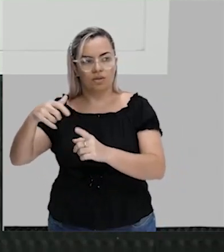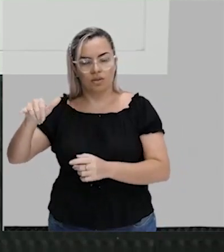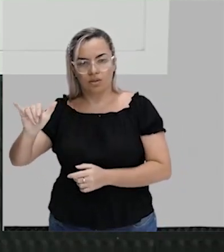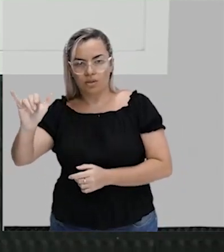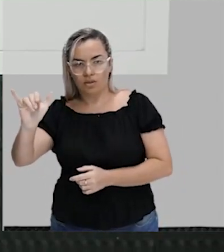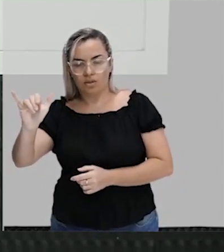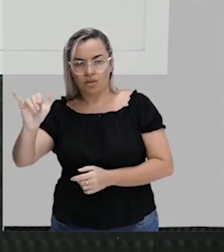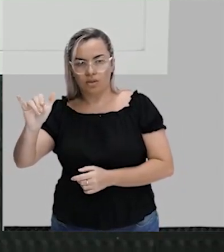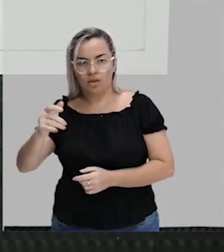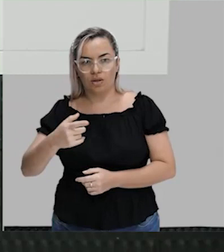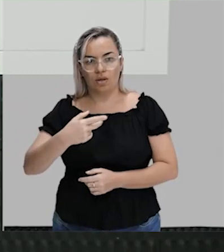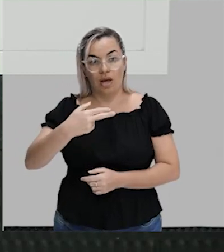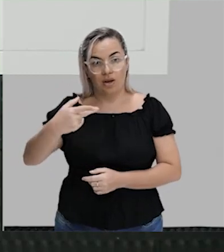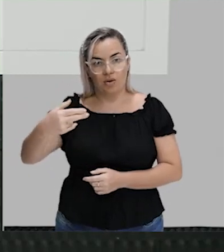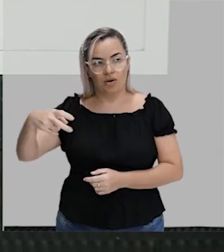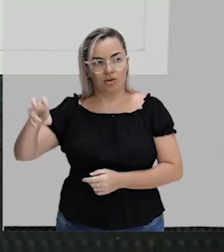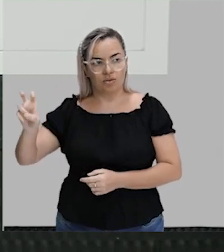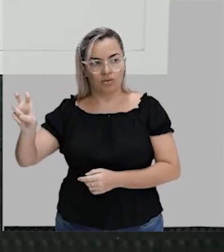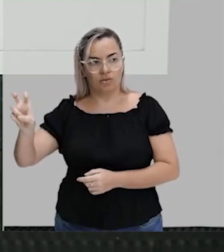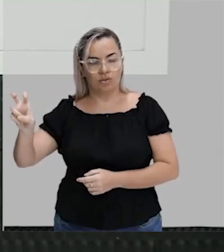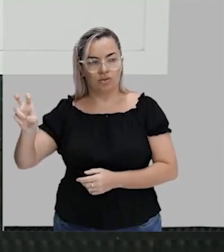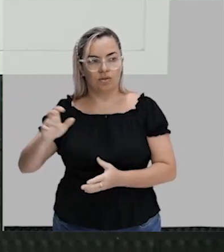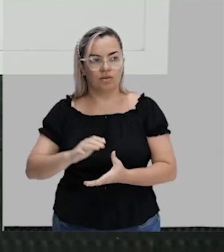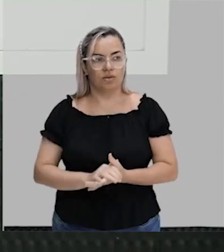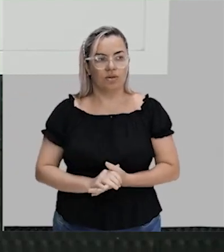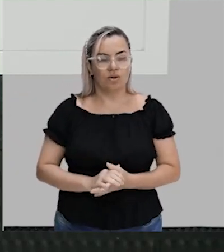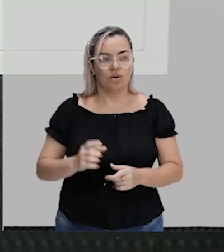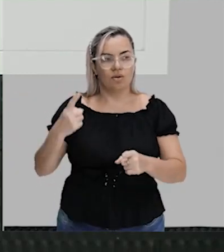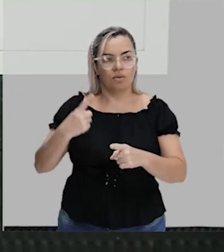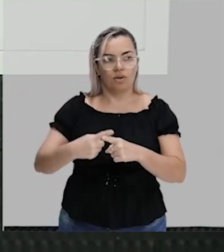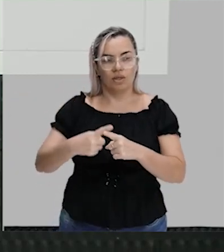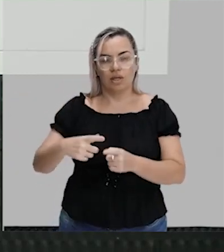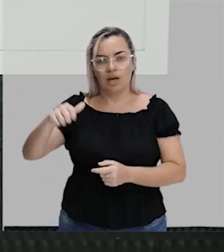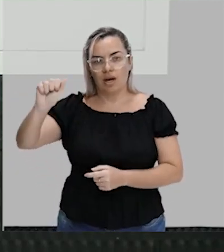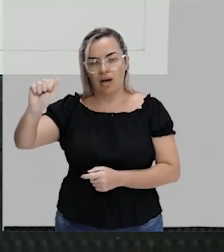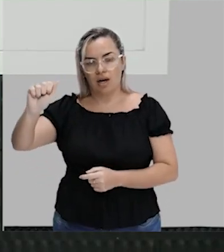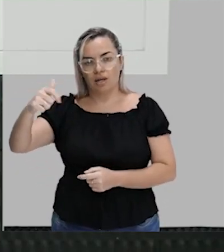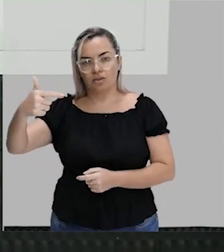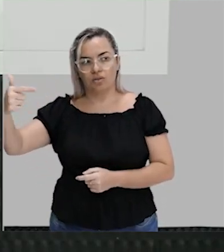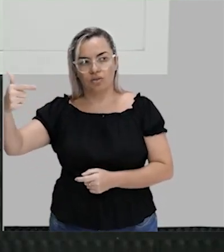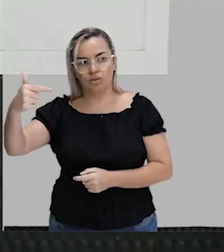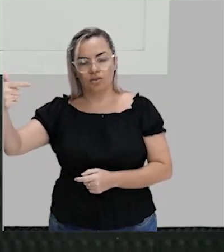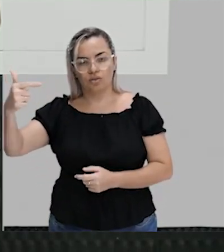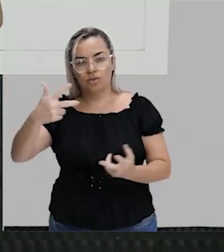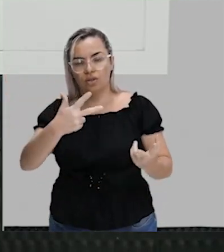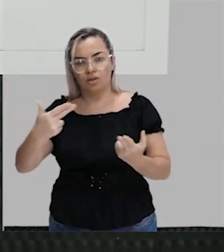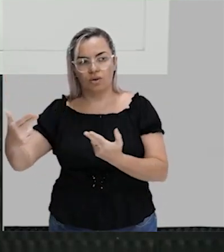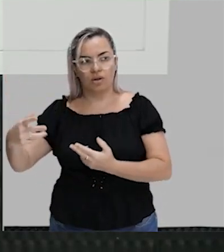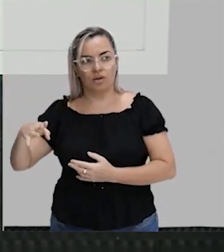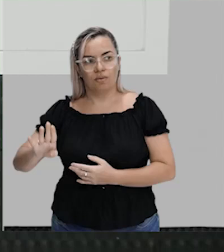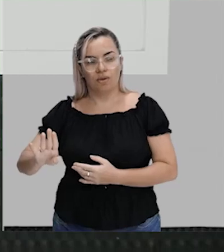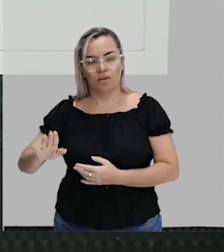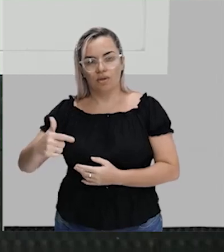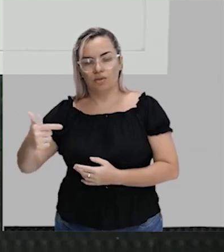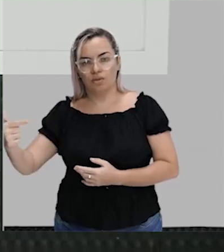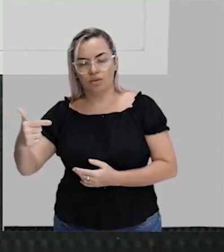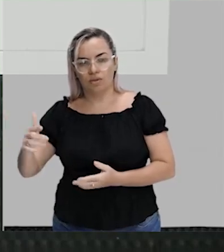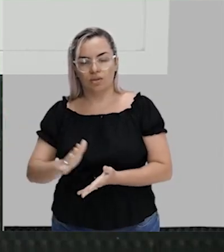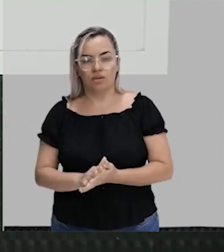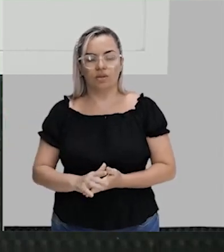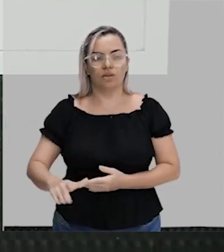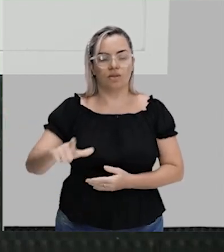coluna Ele é igual a esse elemento B 2 certo e aí você vai ter